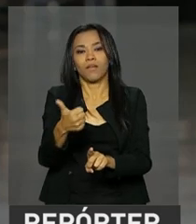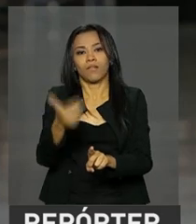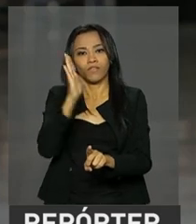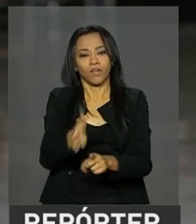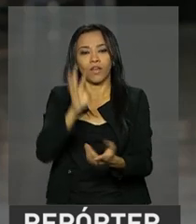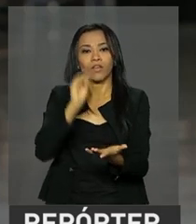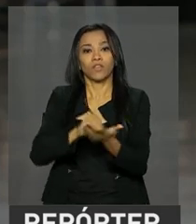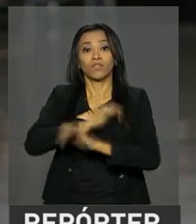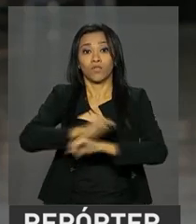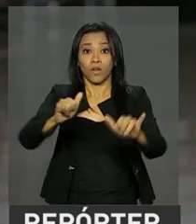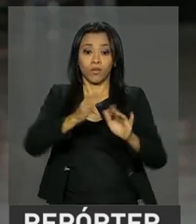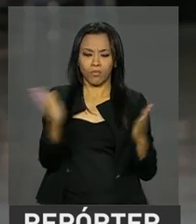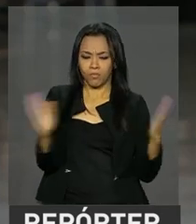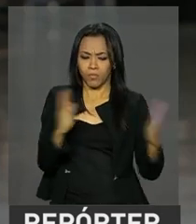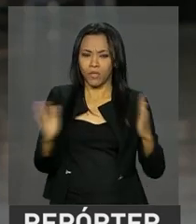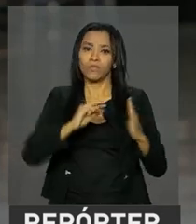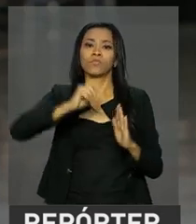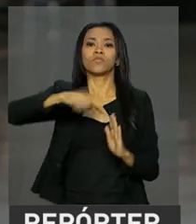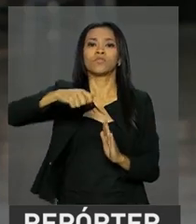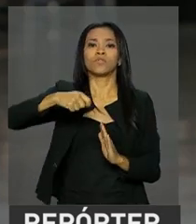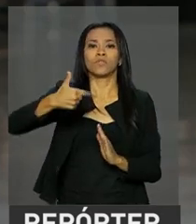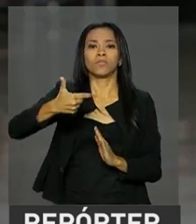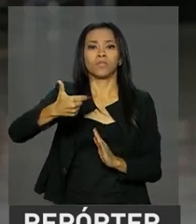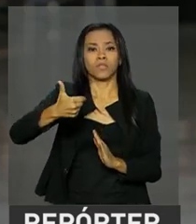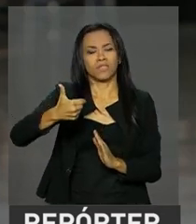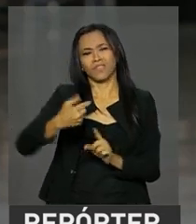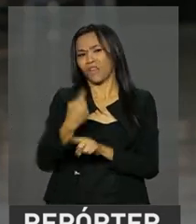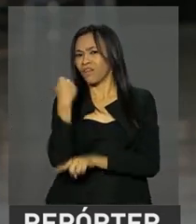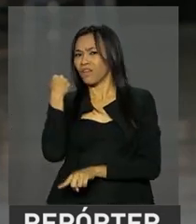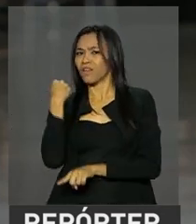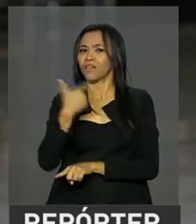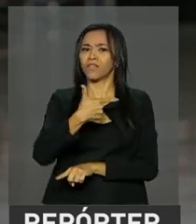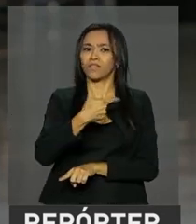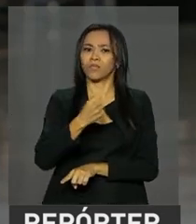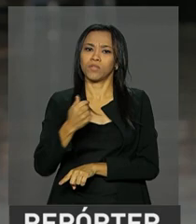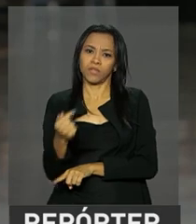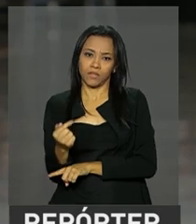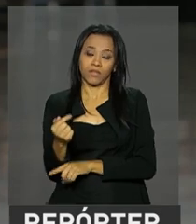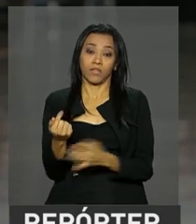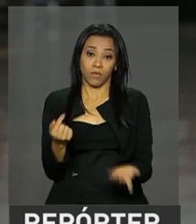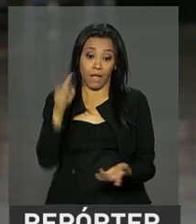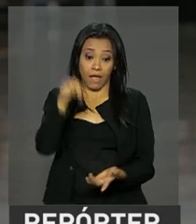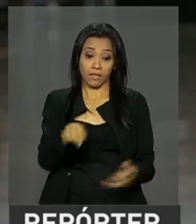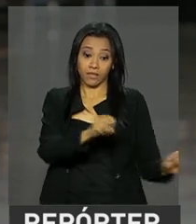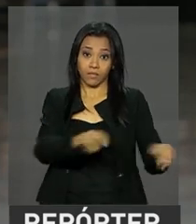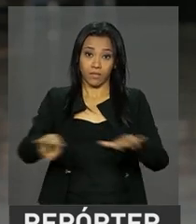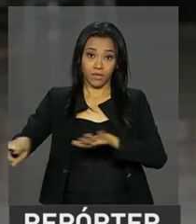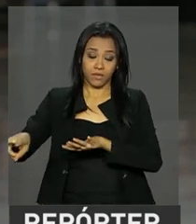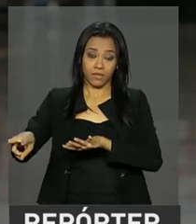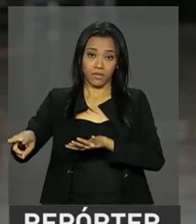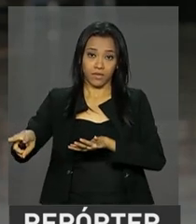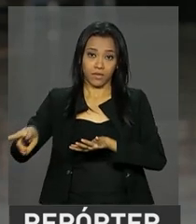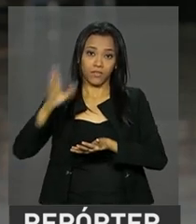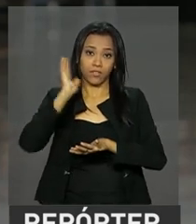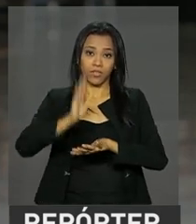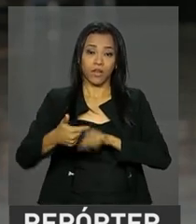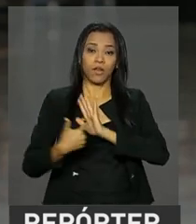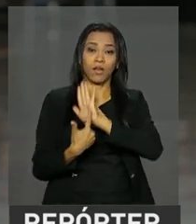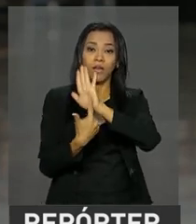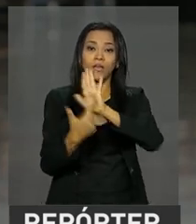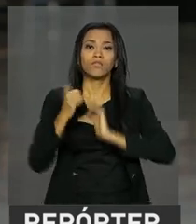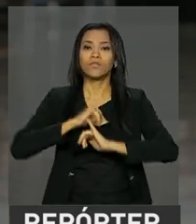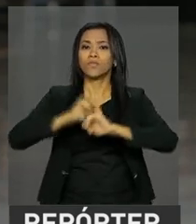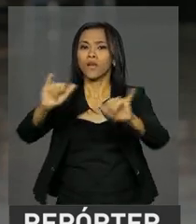para um período de 12 meses desde 2007 agora Leandro essa semana aí foram eh revelados aí foram